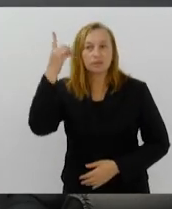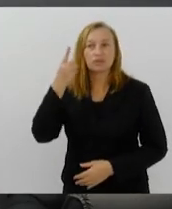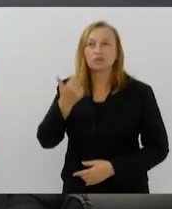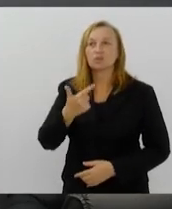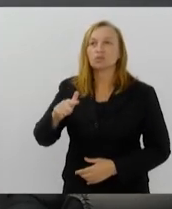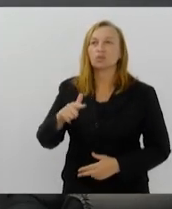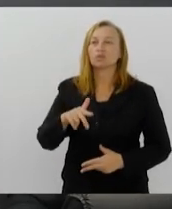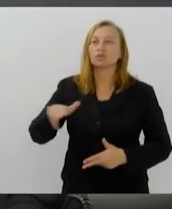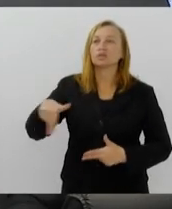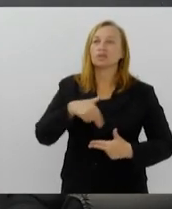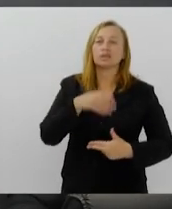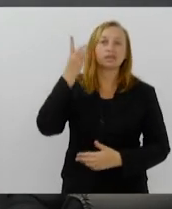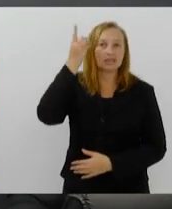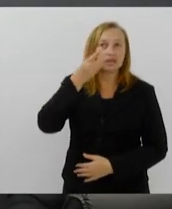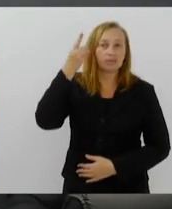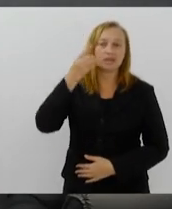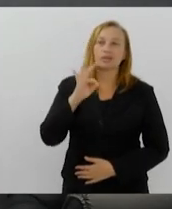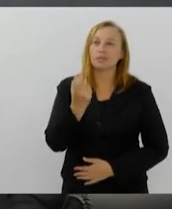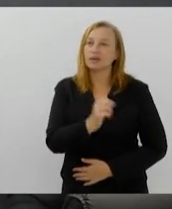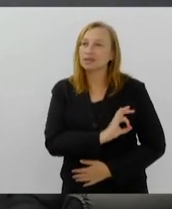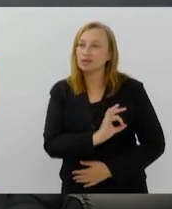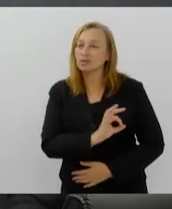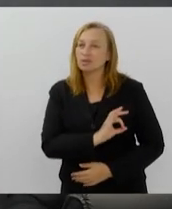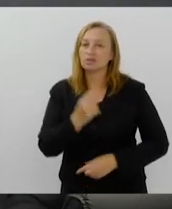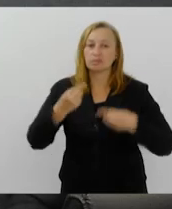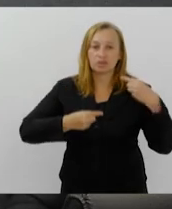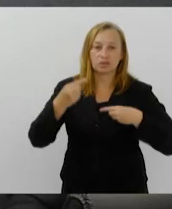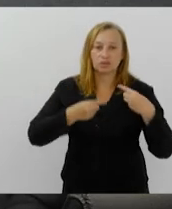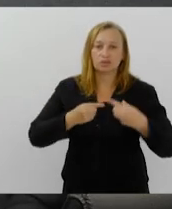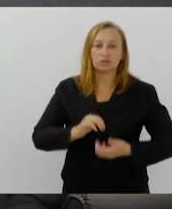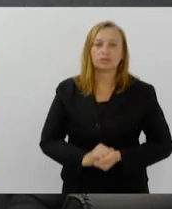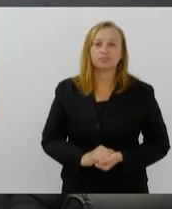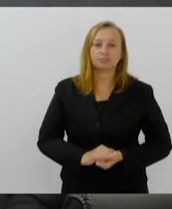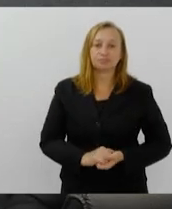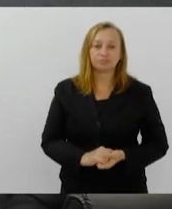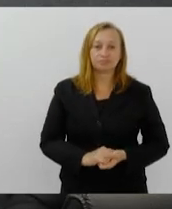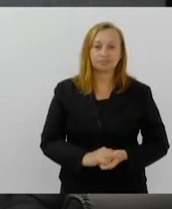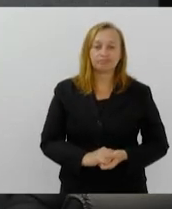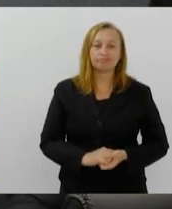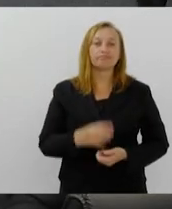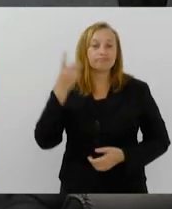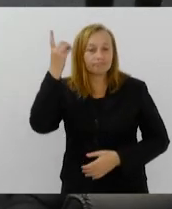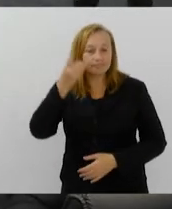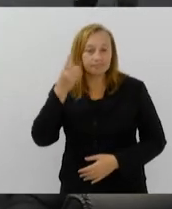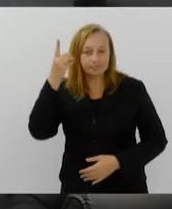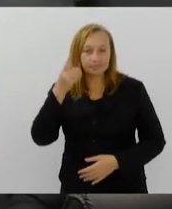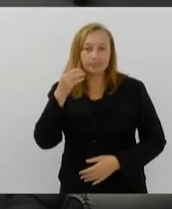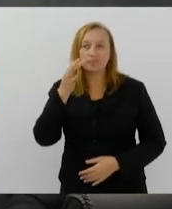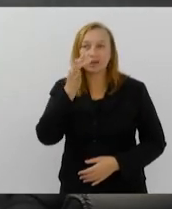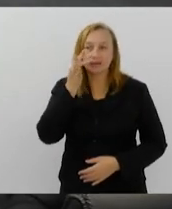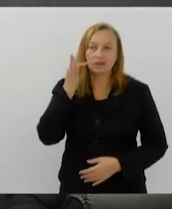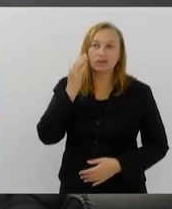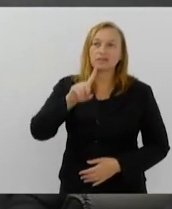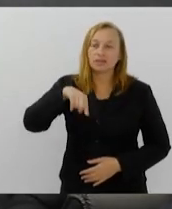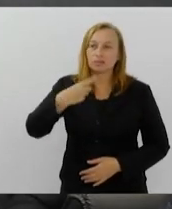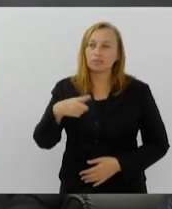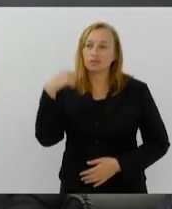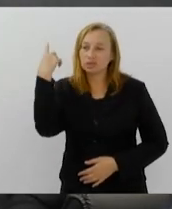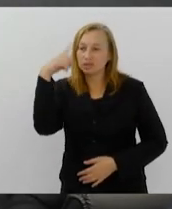Próxima inscrita, a deputada Marta Rocha, para discutir. Logo em seguida, o deputado Flávio Serafini e Dani